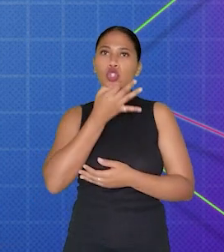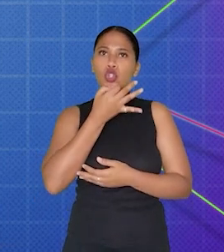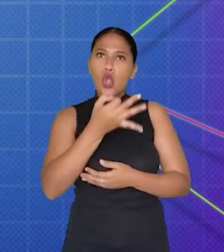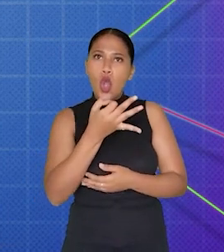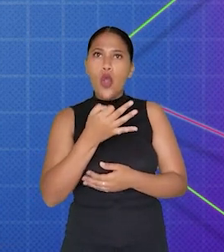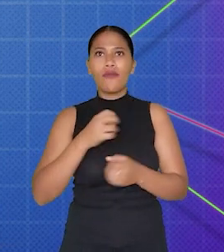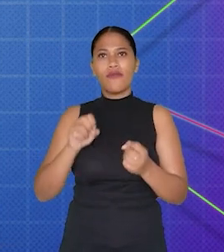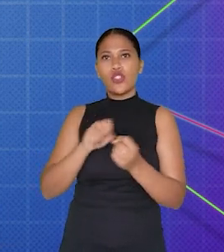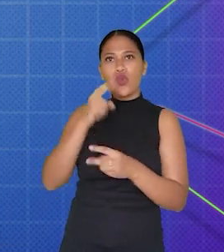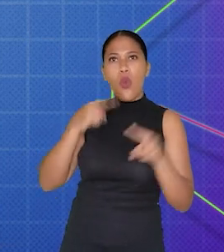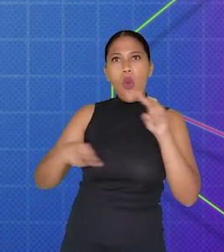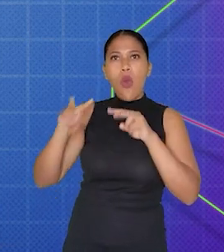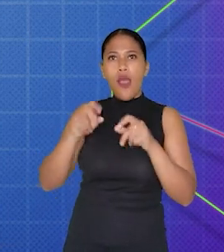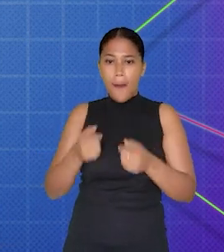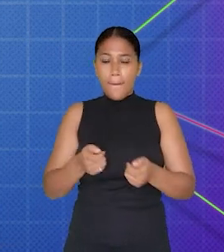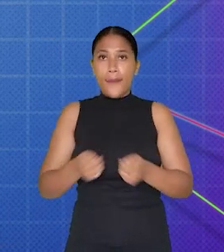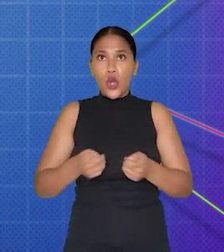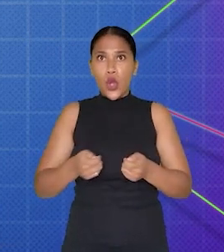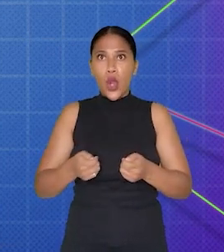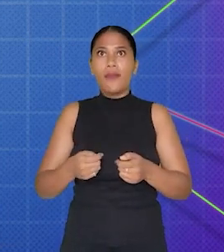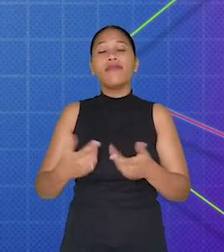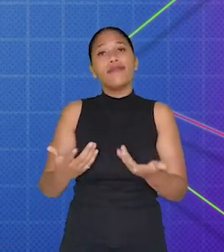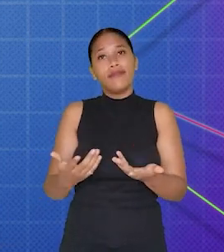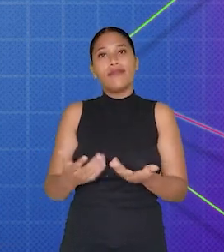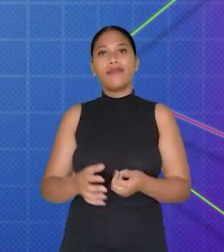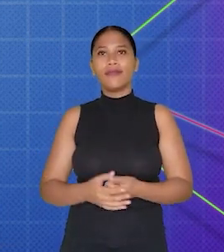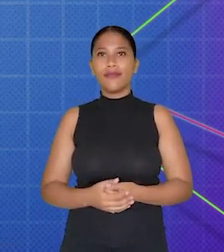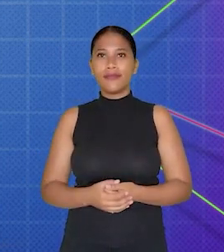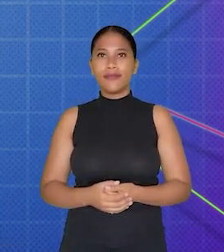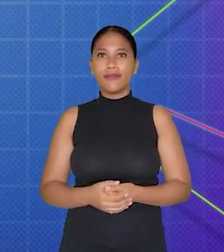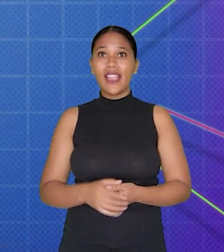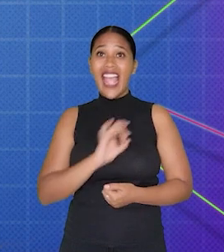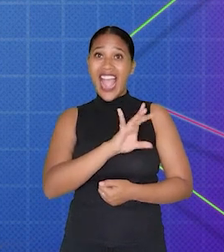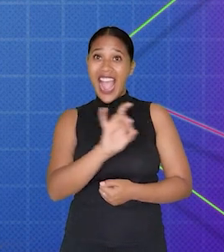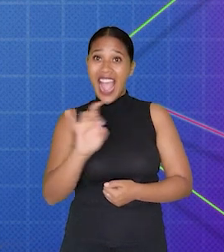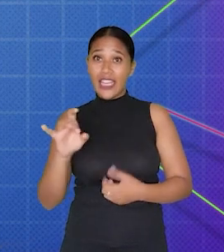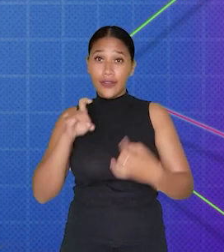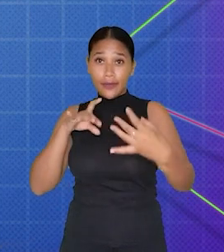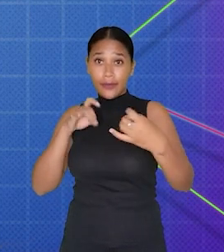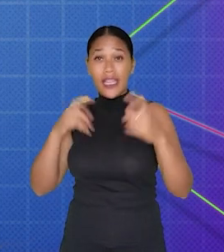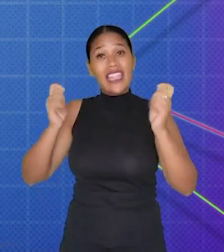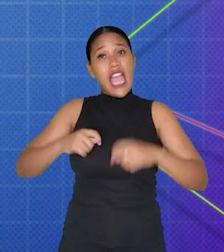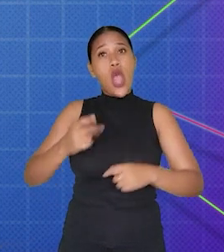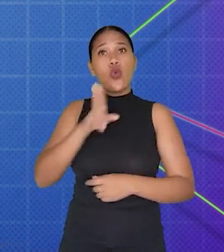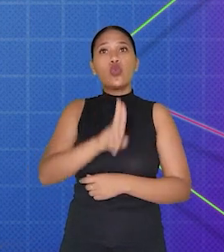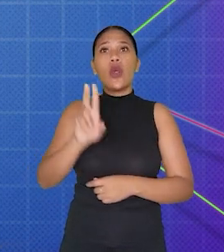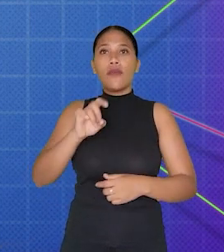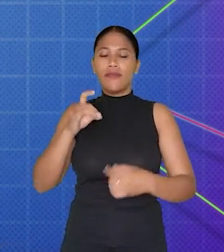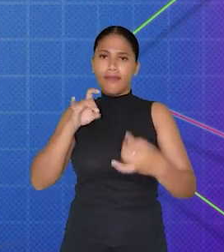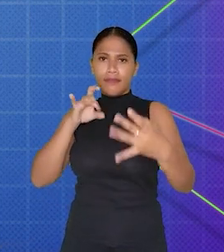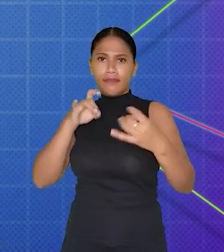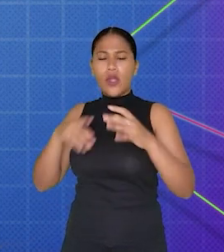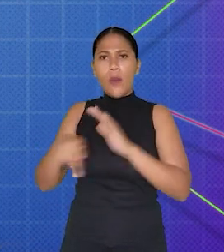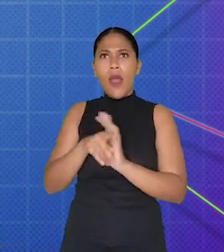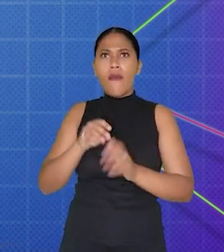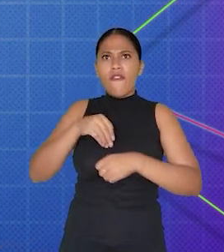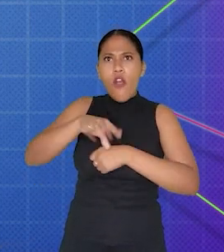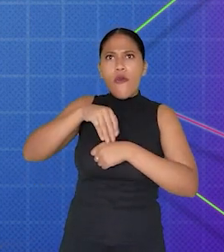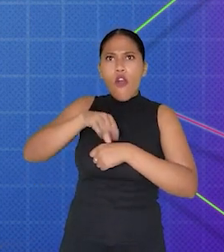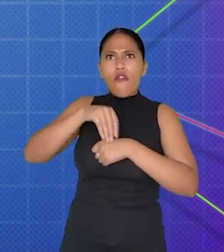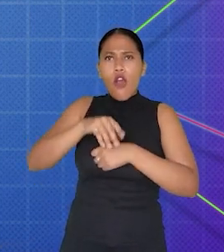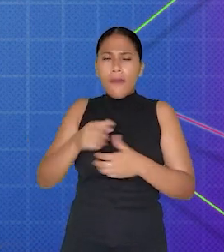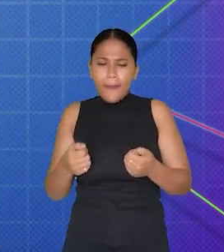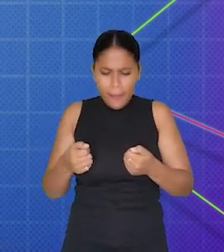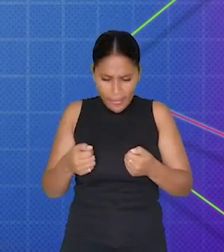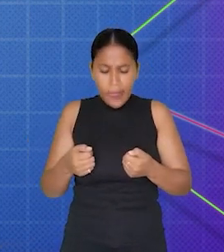sons, animações, efeitos visuais e vibratórios, dentre outros. Cada tipo de feedback pode ser utilizado para transmitir